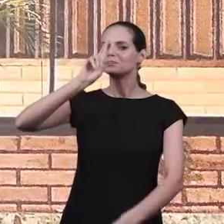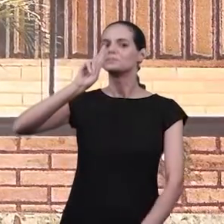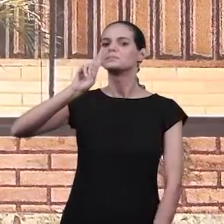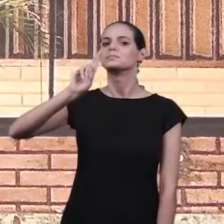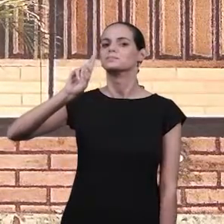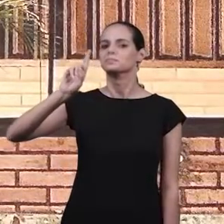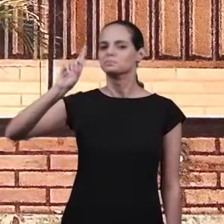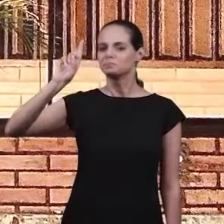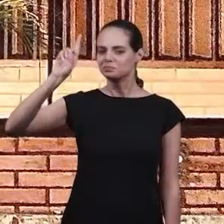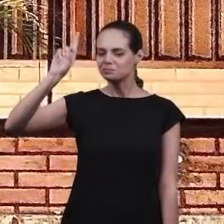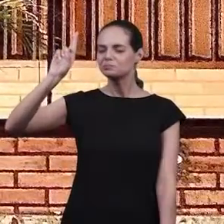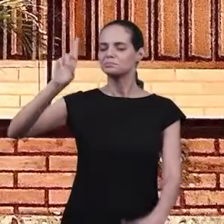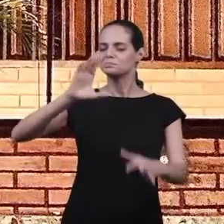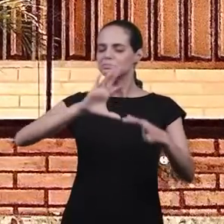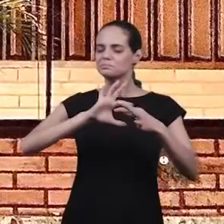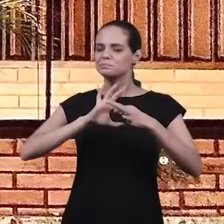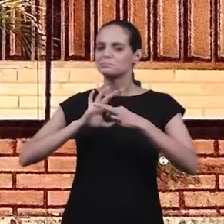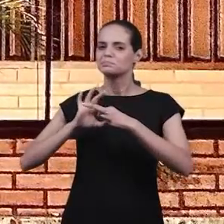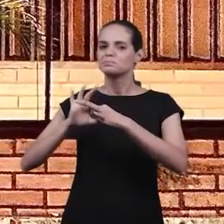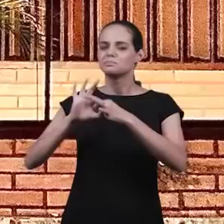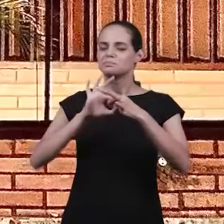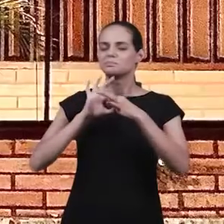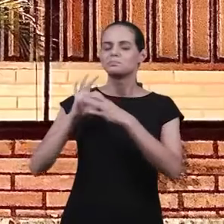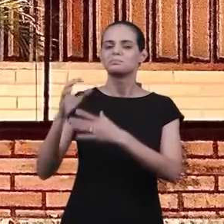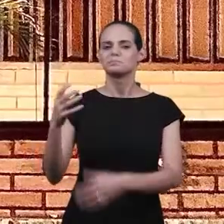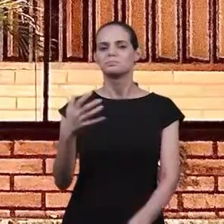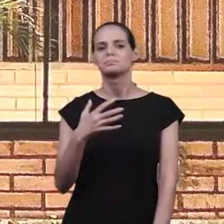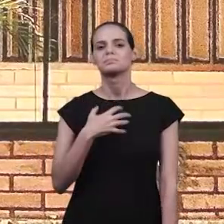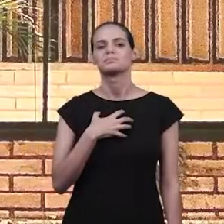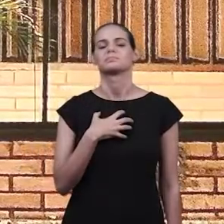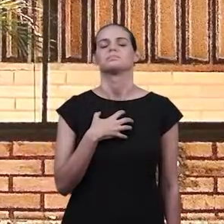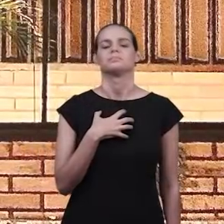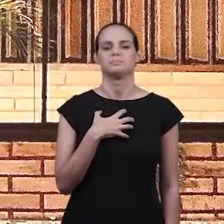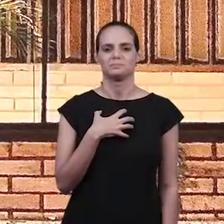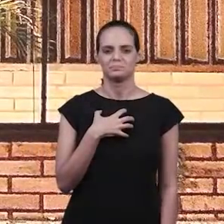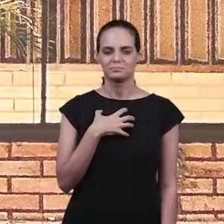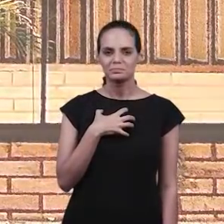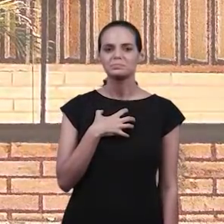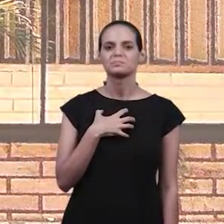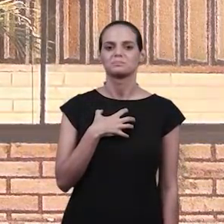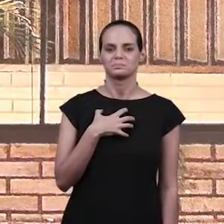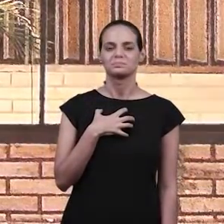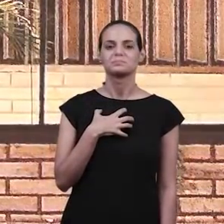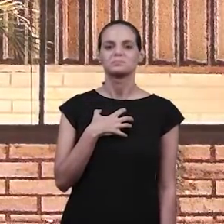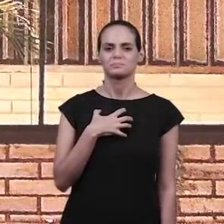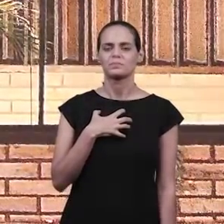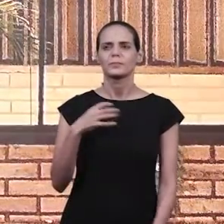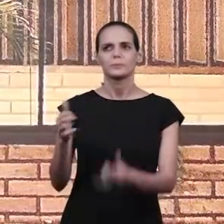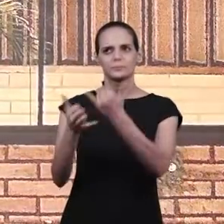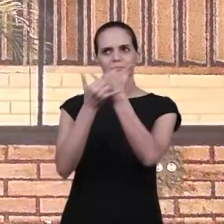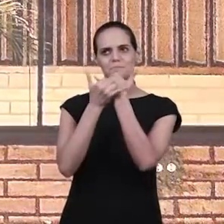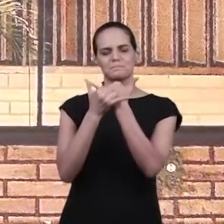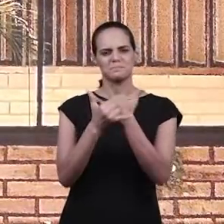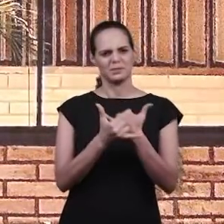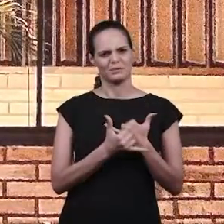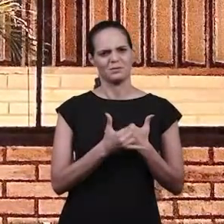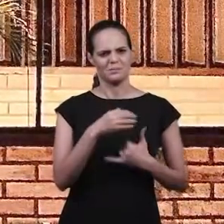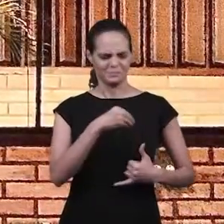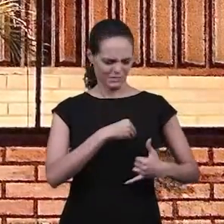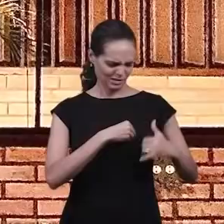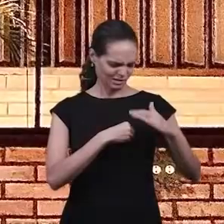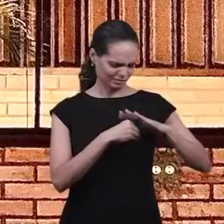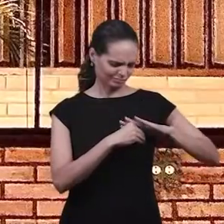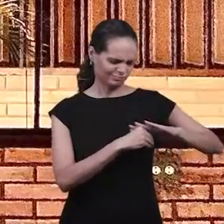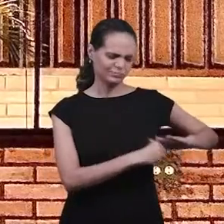permite-me que entre no Santo dos Santos,